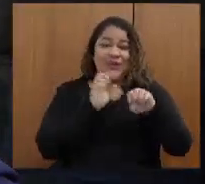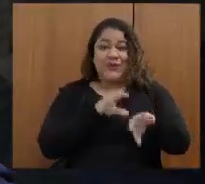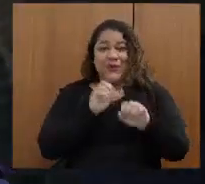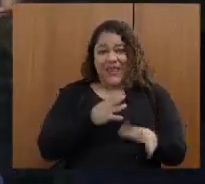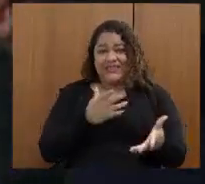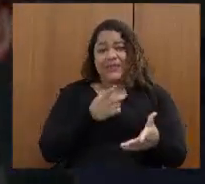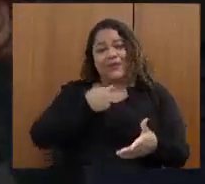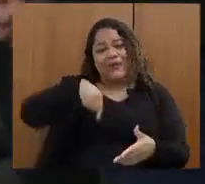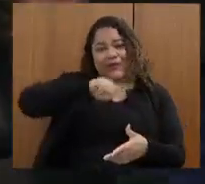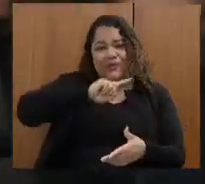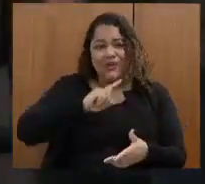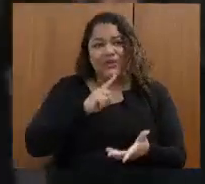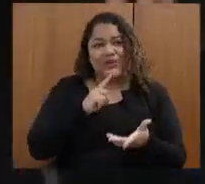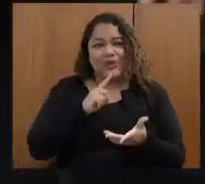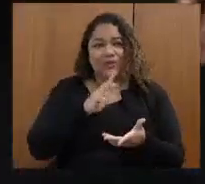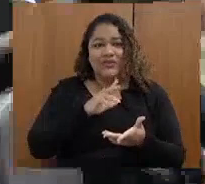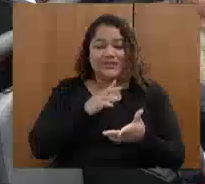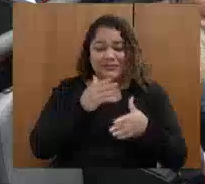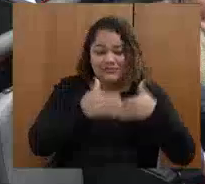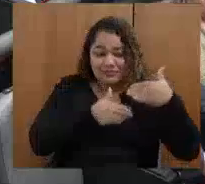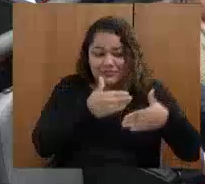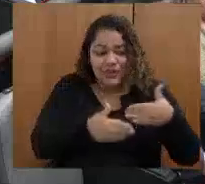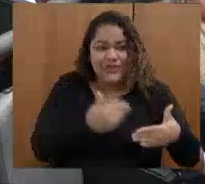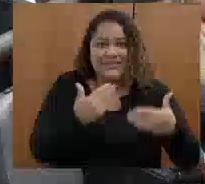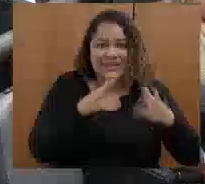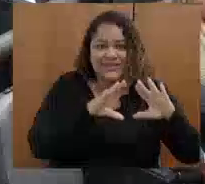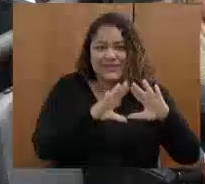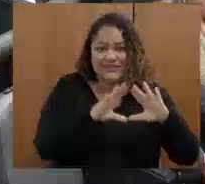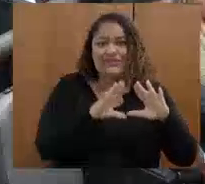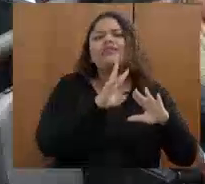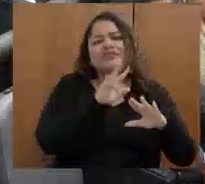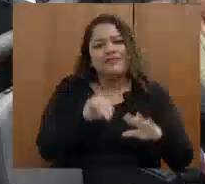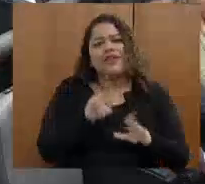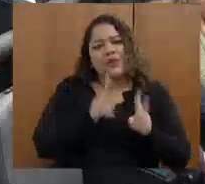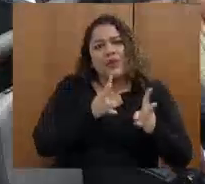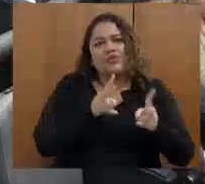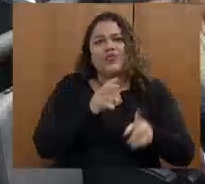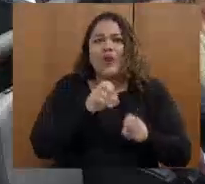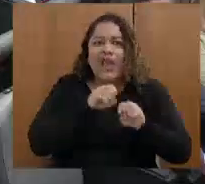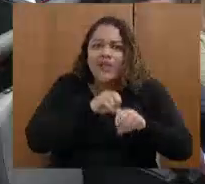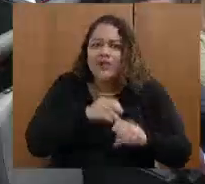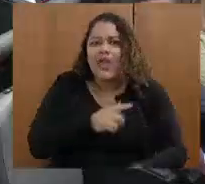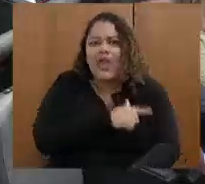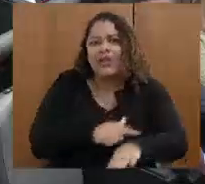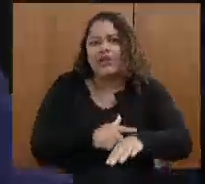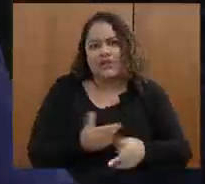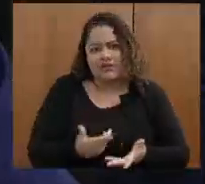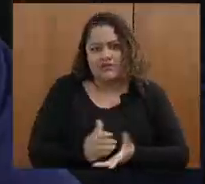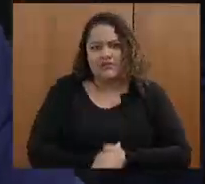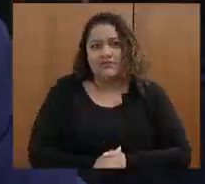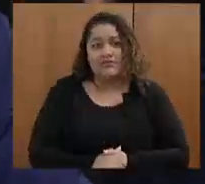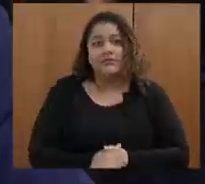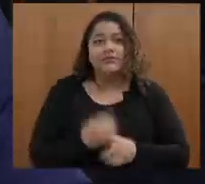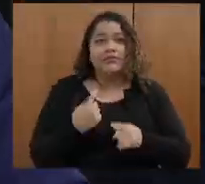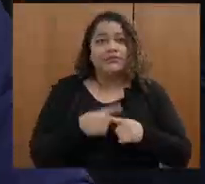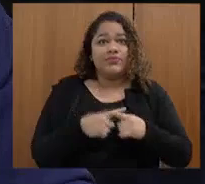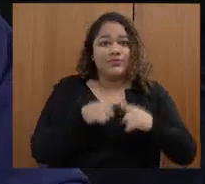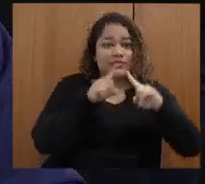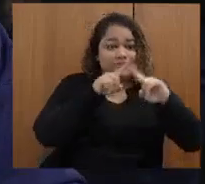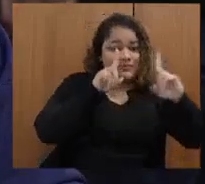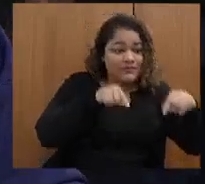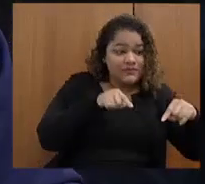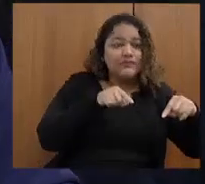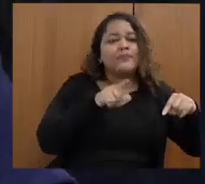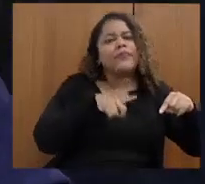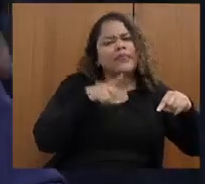durante esse processo todo que acreditamos que valorização do Servidor ele ela engloba vários pontos Além